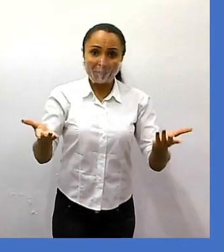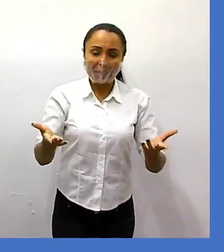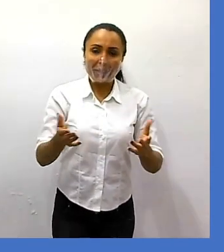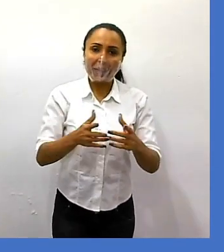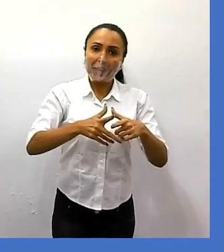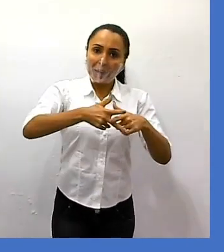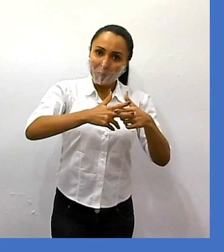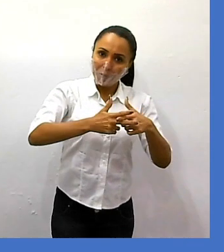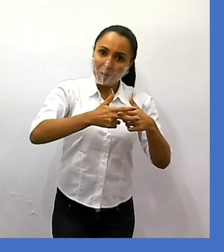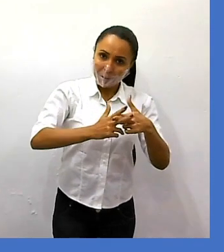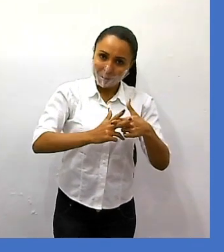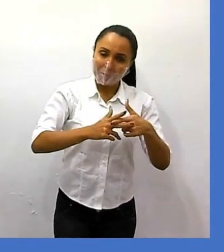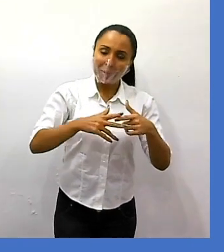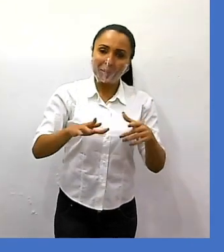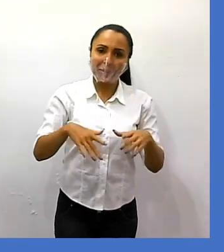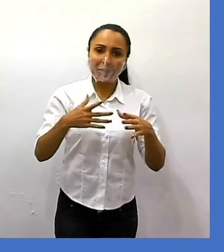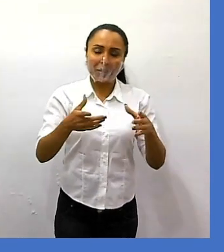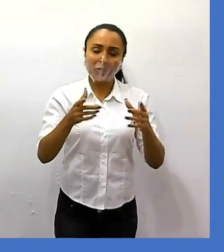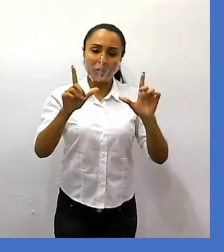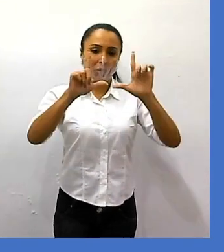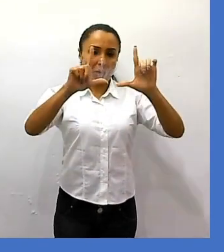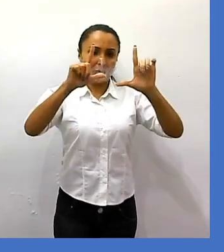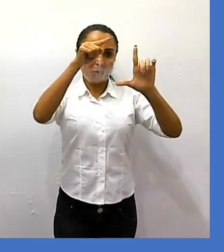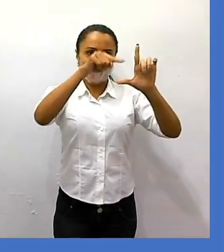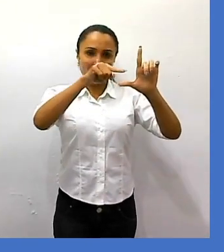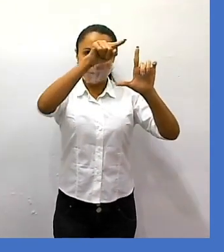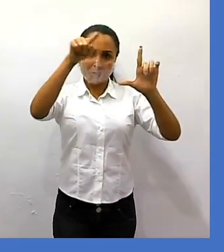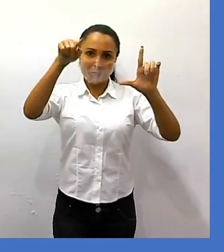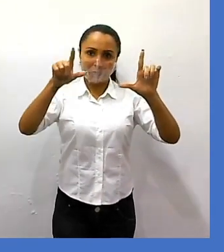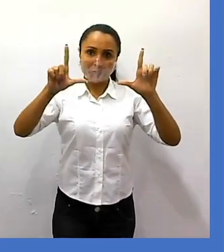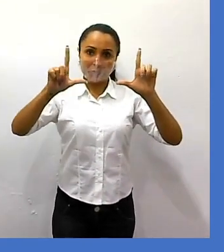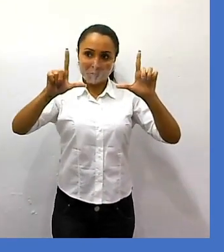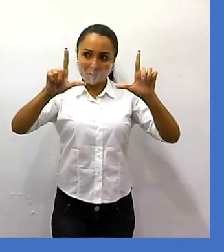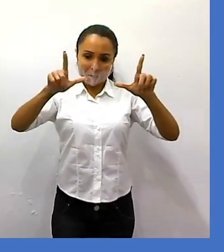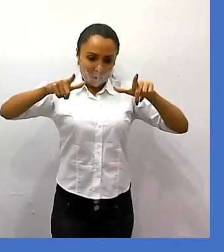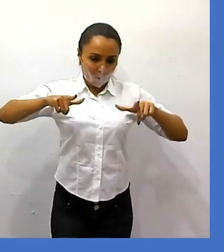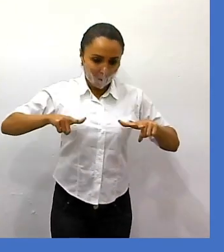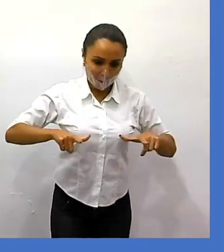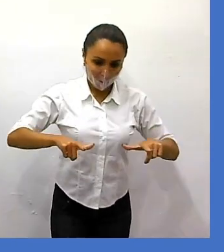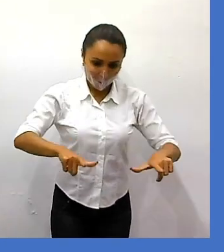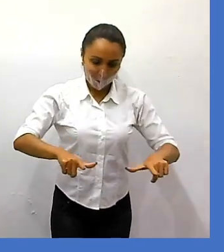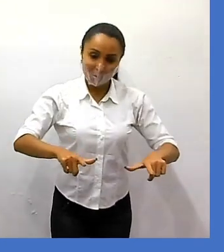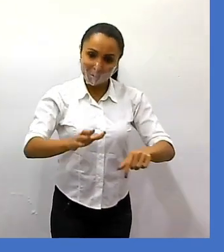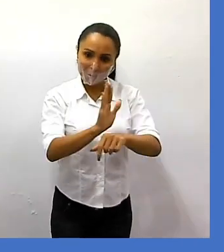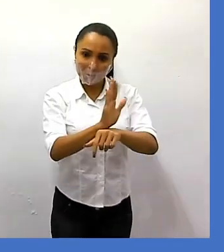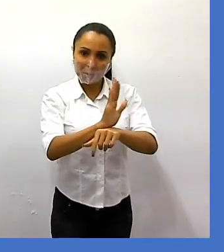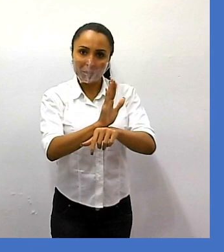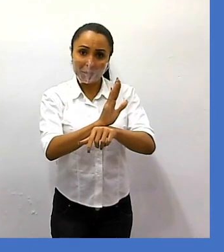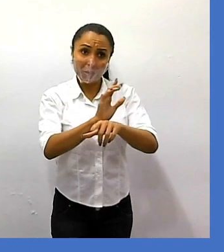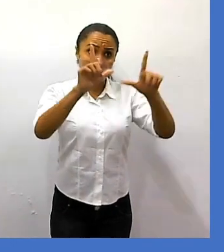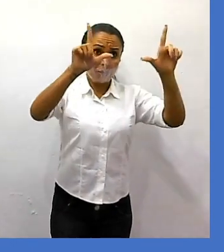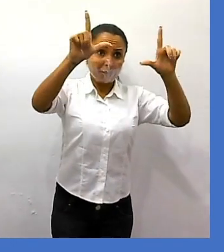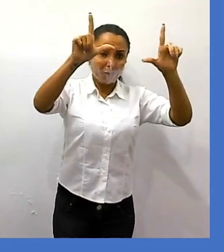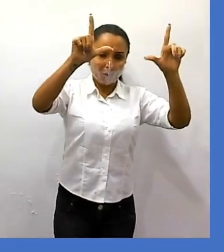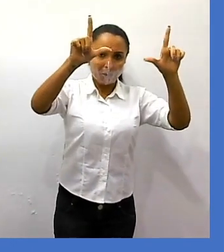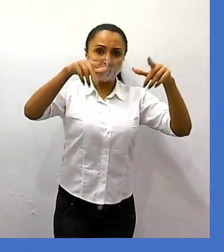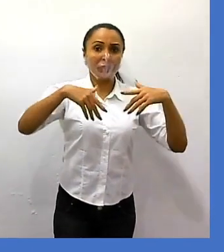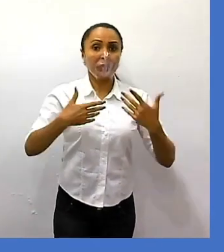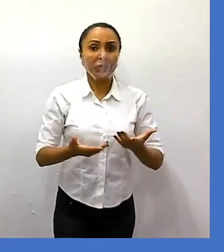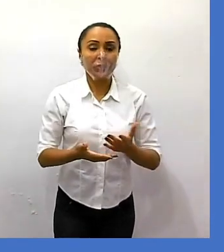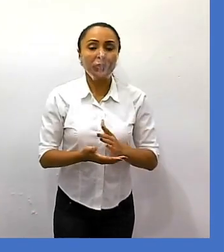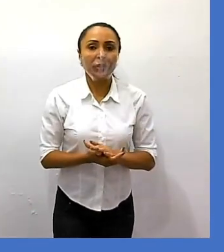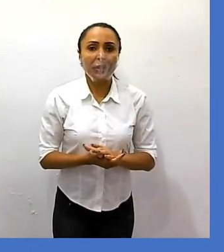um equipamento onde a gente colocava uma fita de vídeo para exibir o filme conectado à TV. Então, com